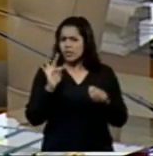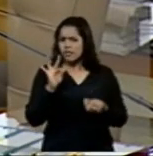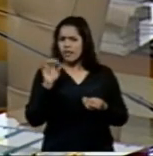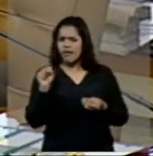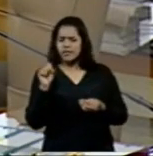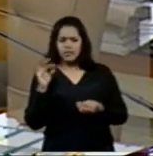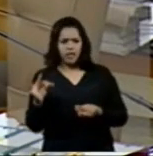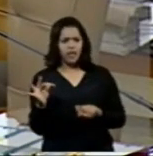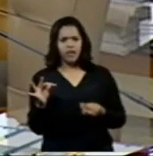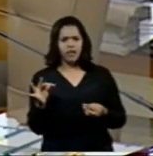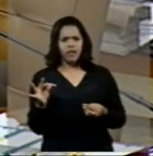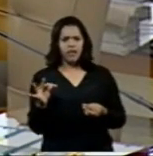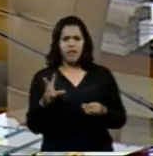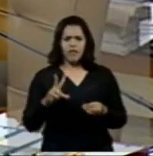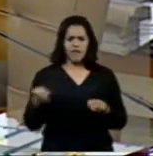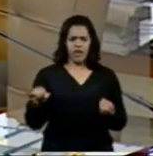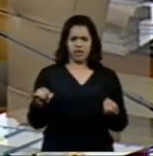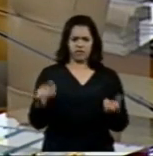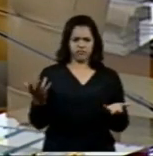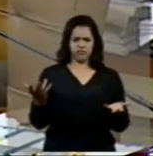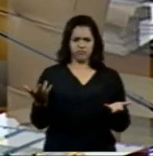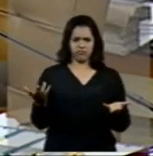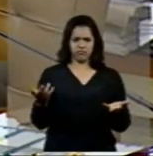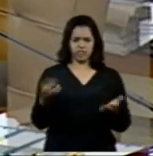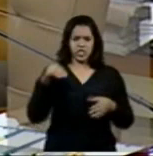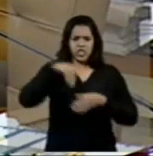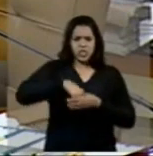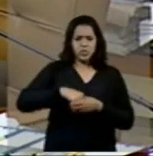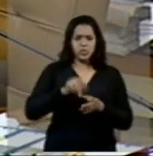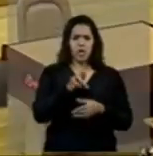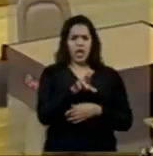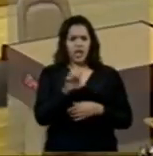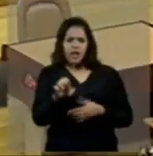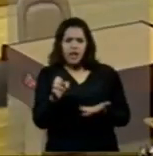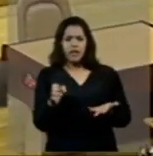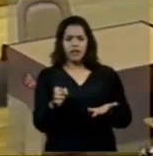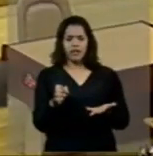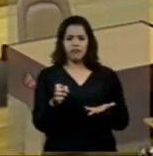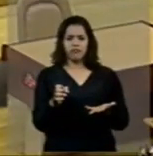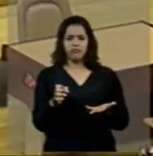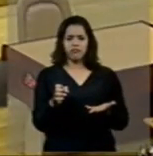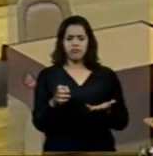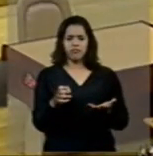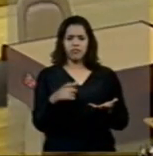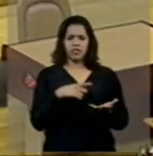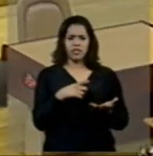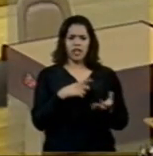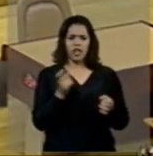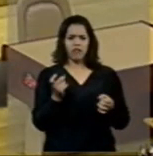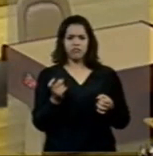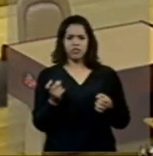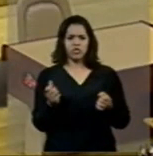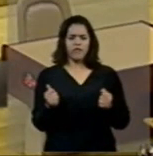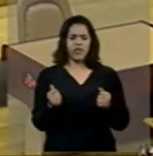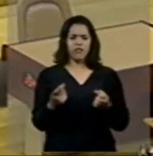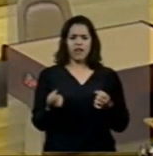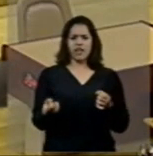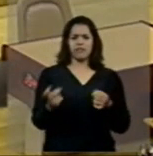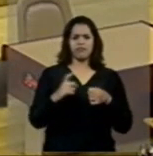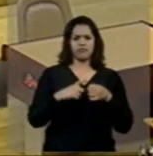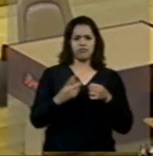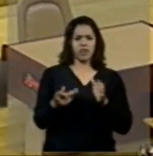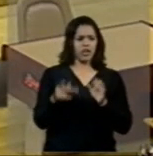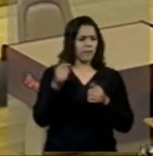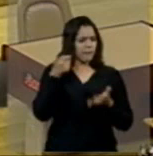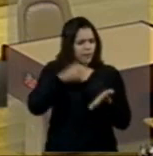de um agravo de instrumento, estaria no recurso de natureza extraordinária, ou seja, de fundamentação vinculada como um agravo de